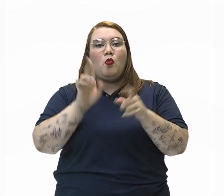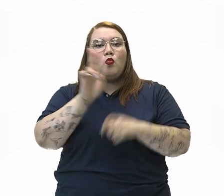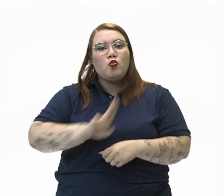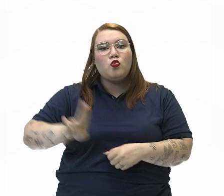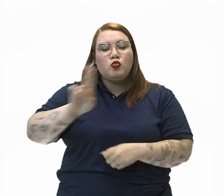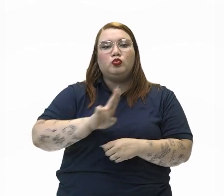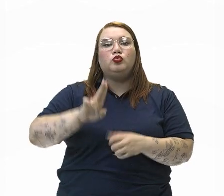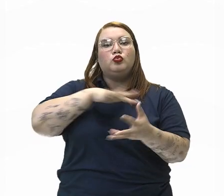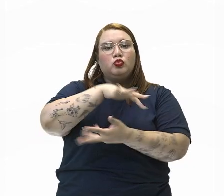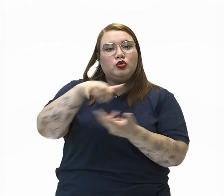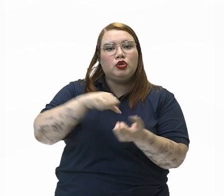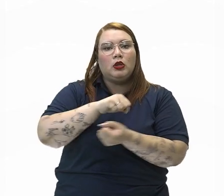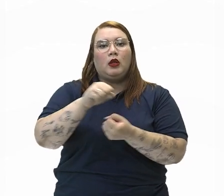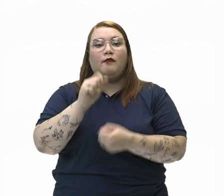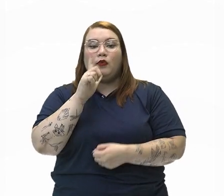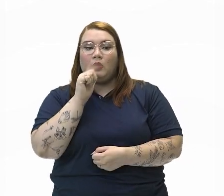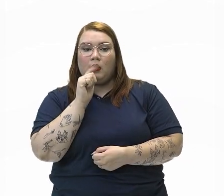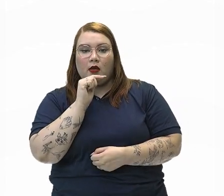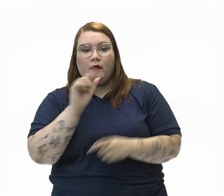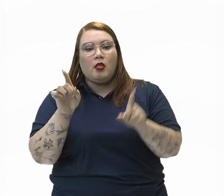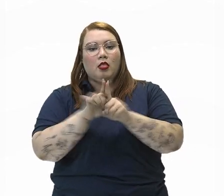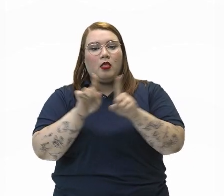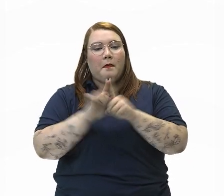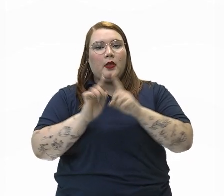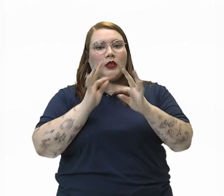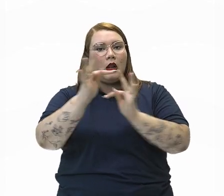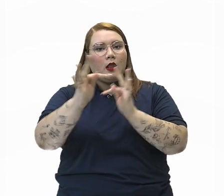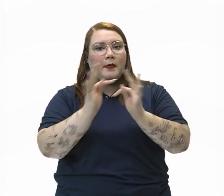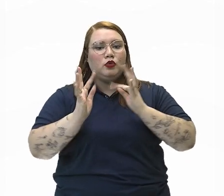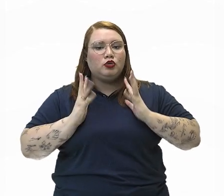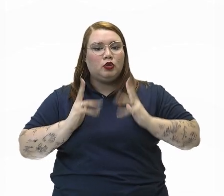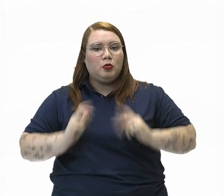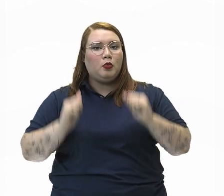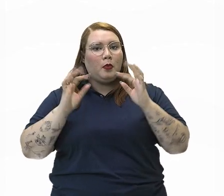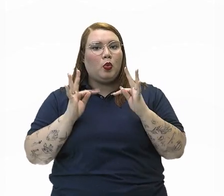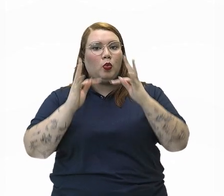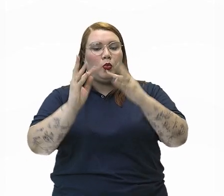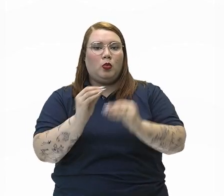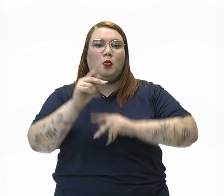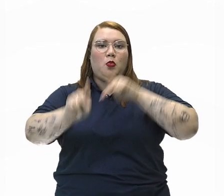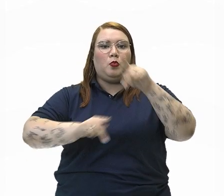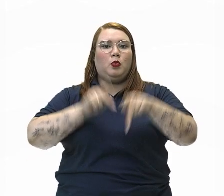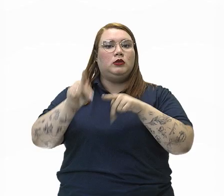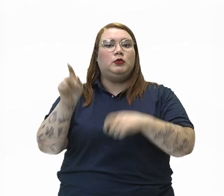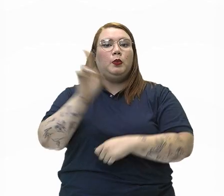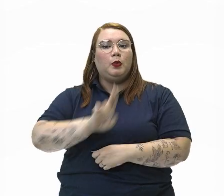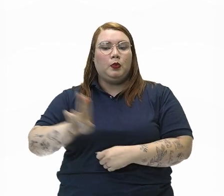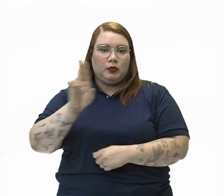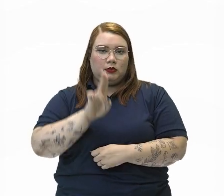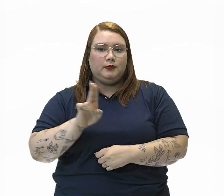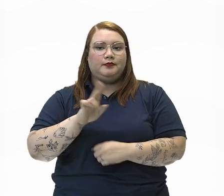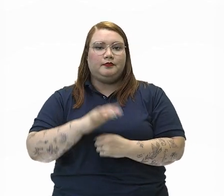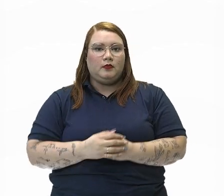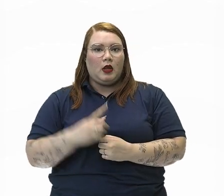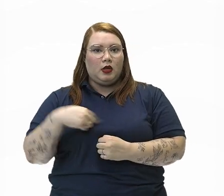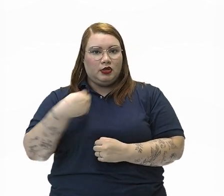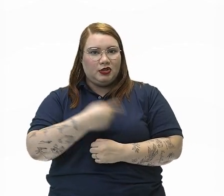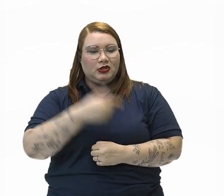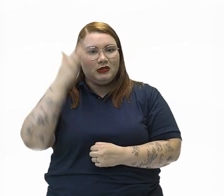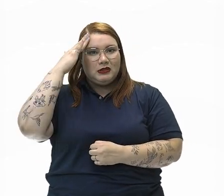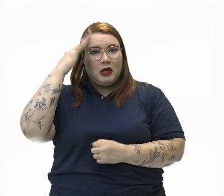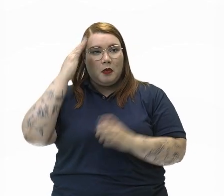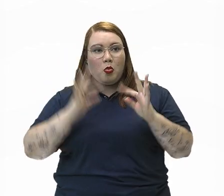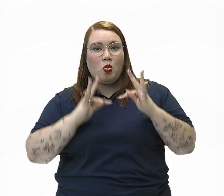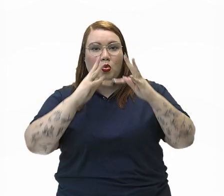sustentável da água e o saneamento para todas e todos. né? A gente sabe que não é todo mundo que tem acesso à